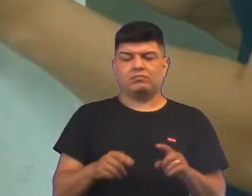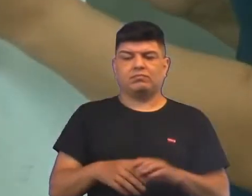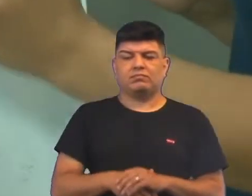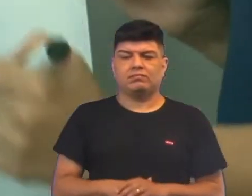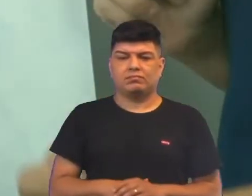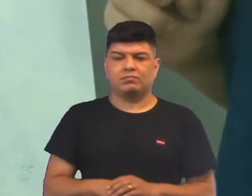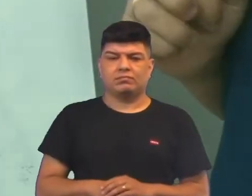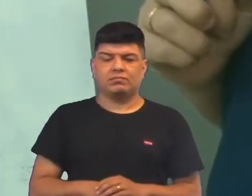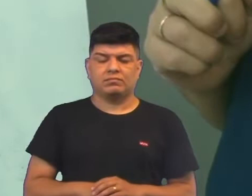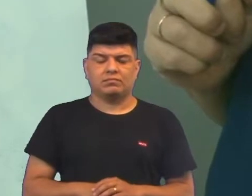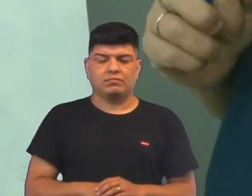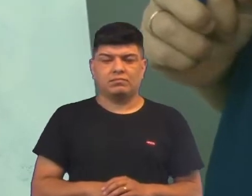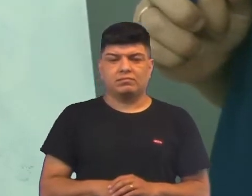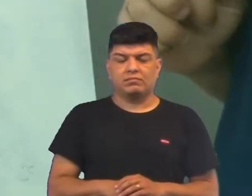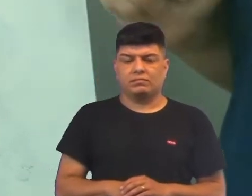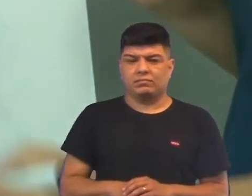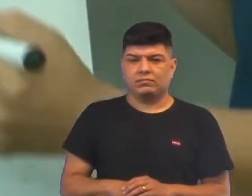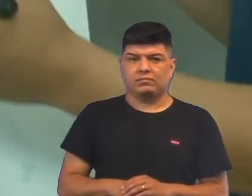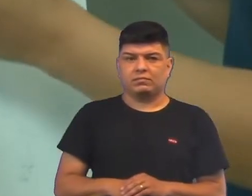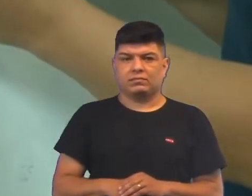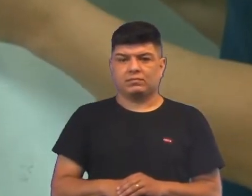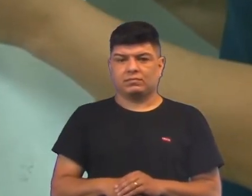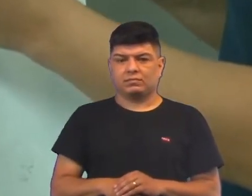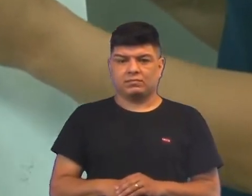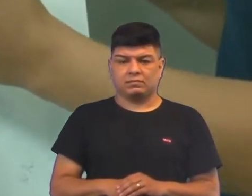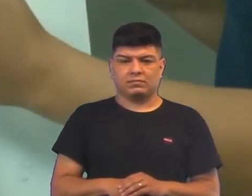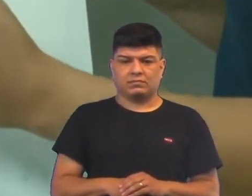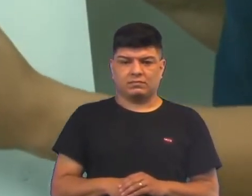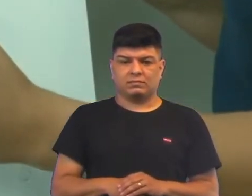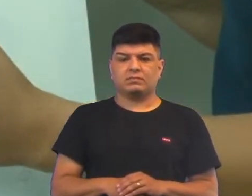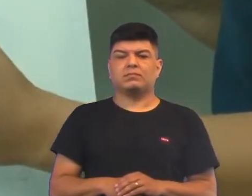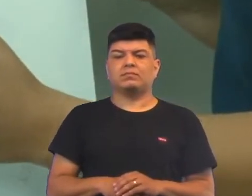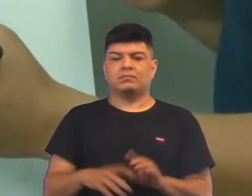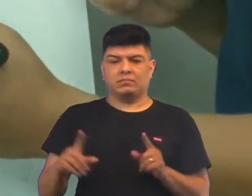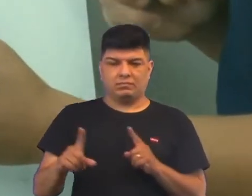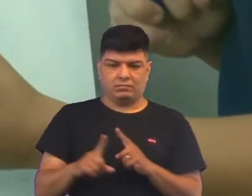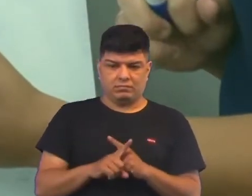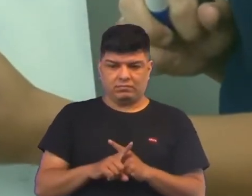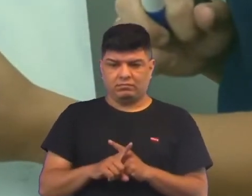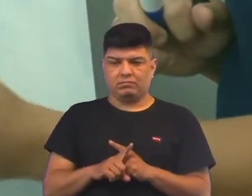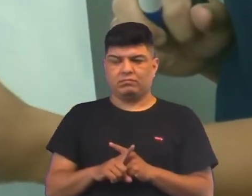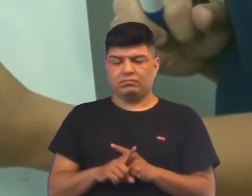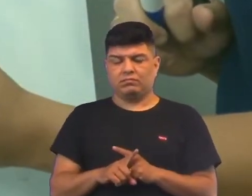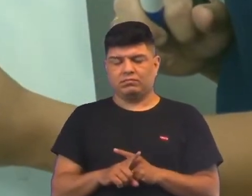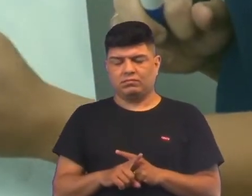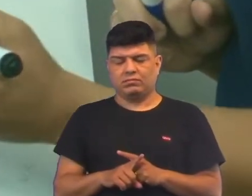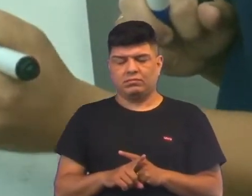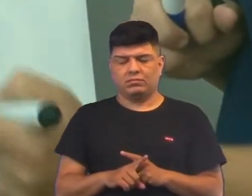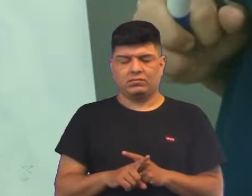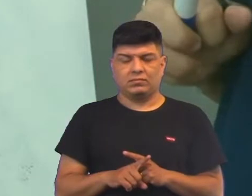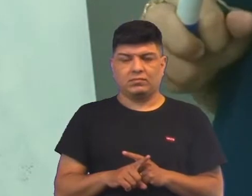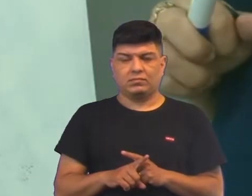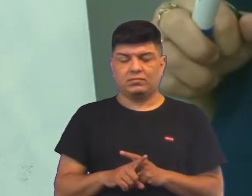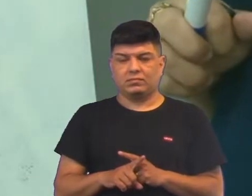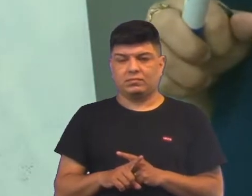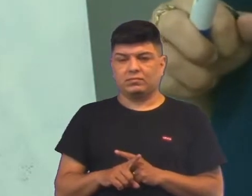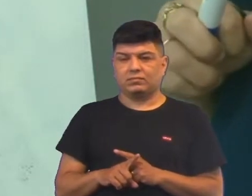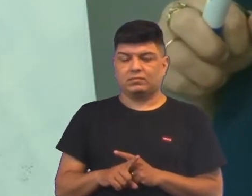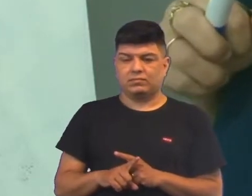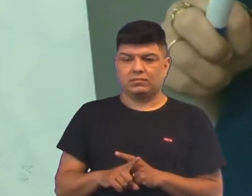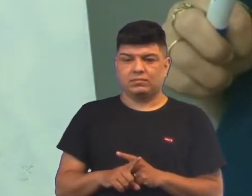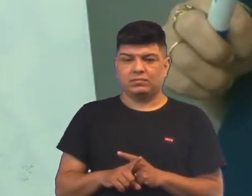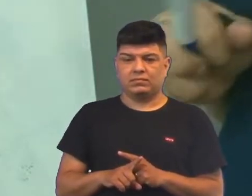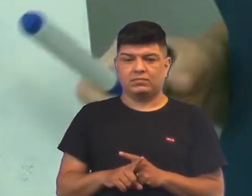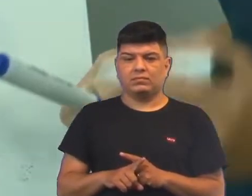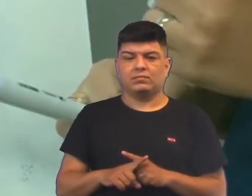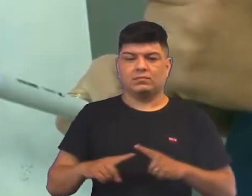classificação dessas retas. No triângulo, elas se encontram, essas retas, ó, elas se encontram, né? Ó, se eu continuar aqui, elas